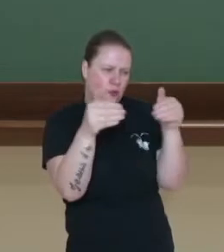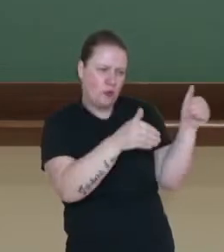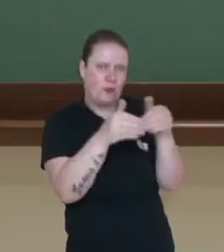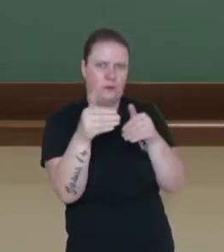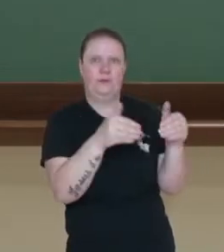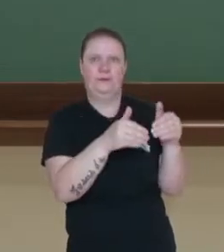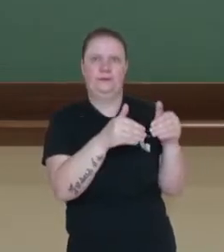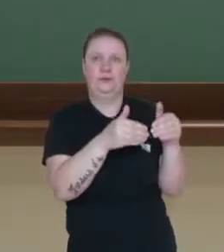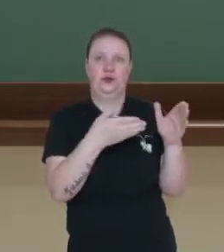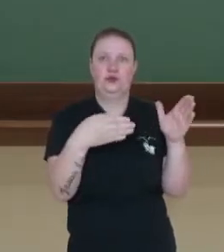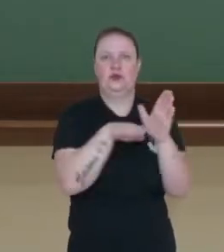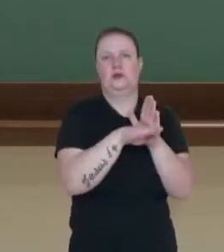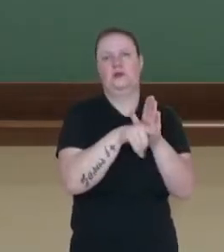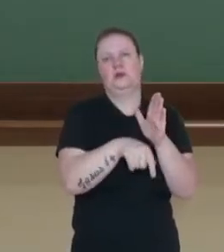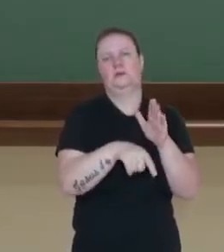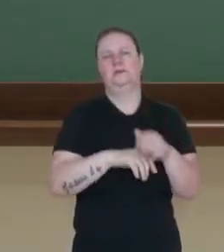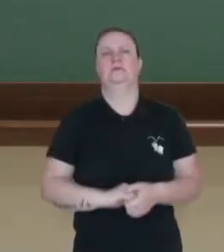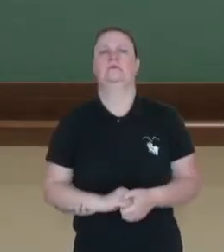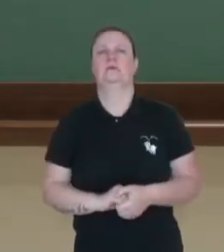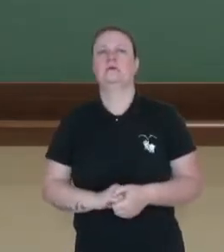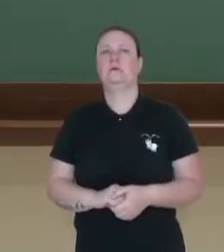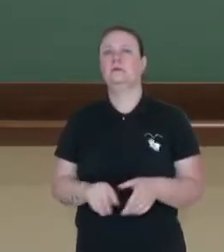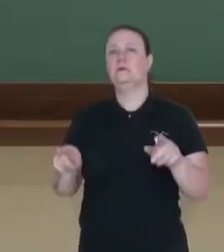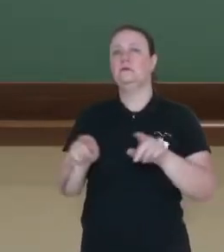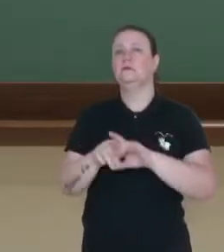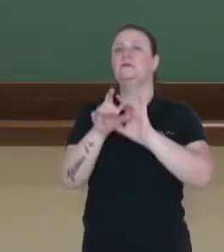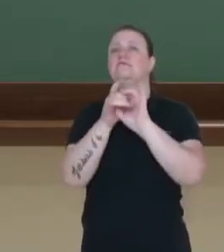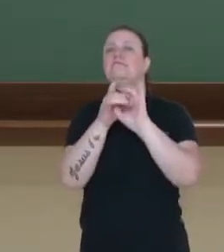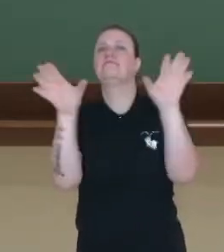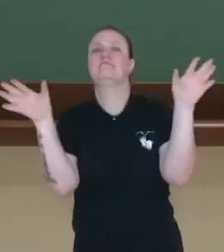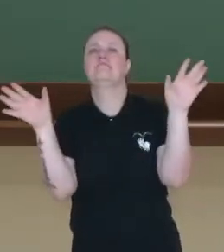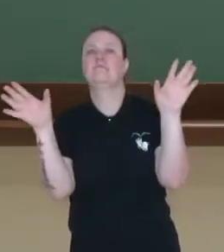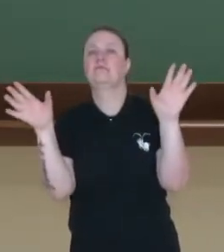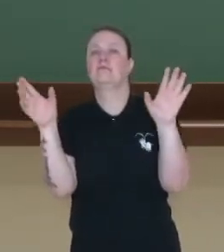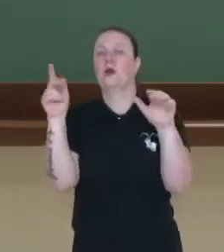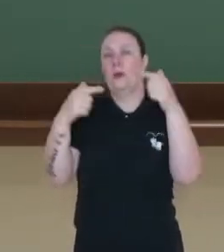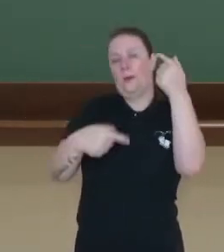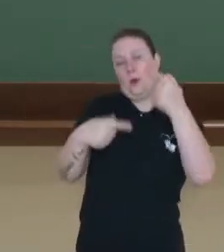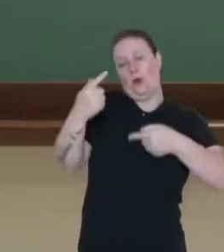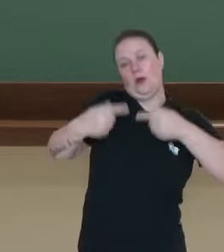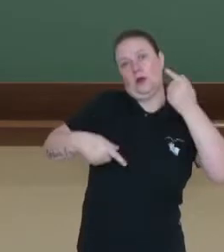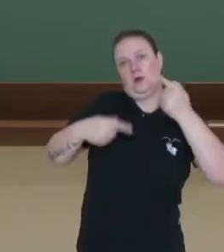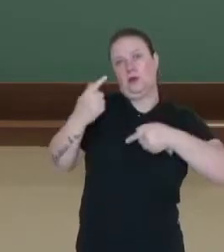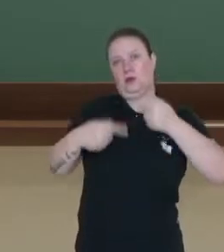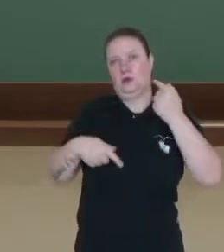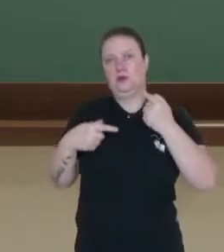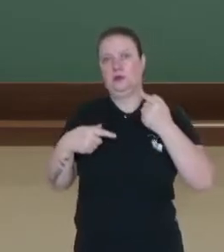A emancipação política do Paraná ela vem somente no século XIX, no ano de